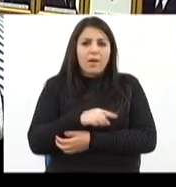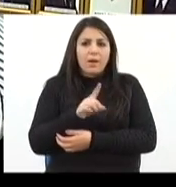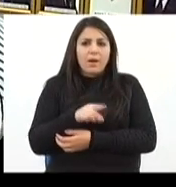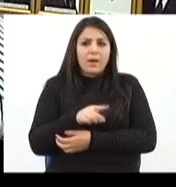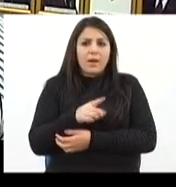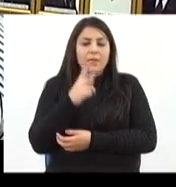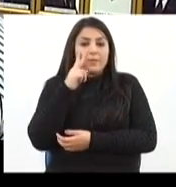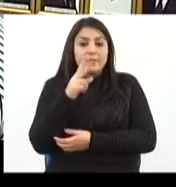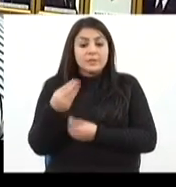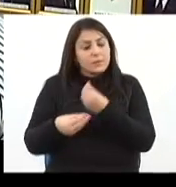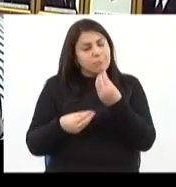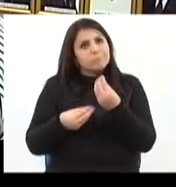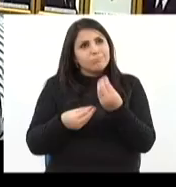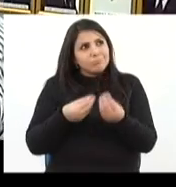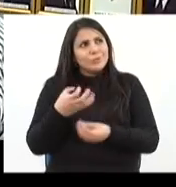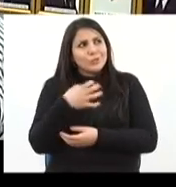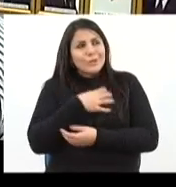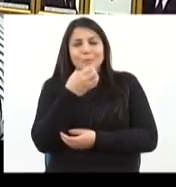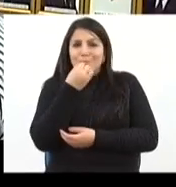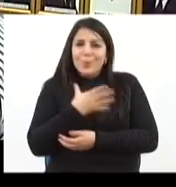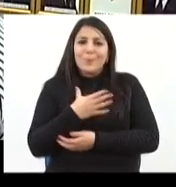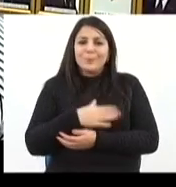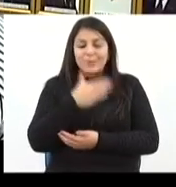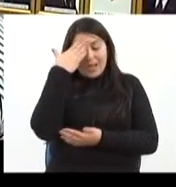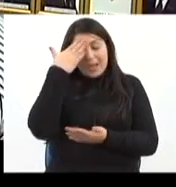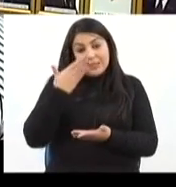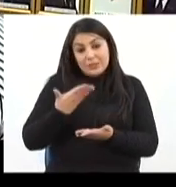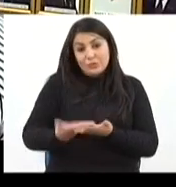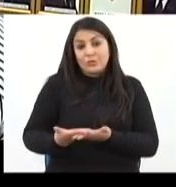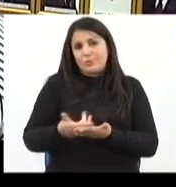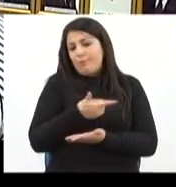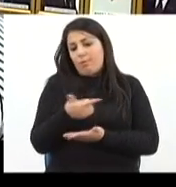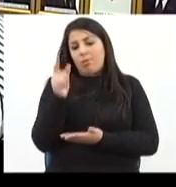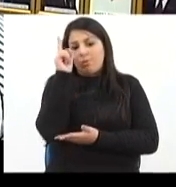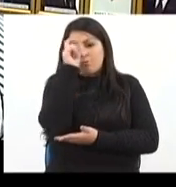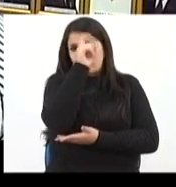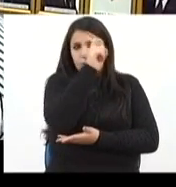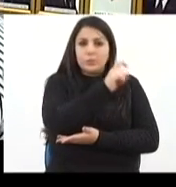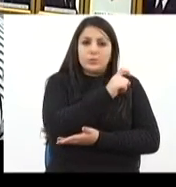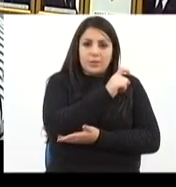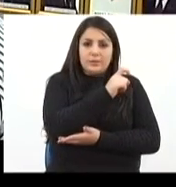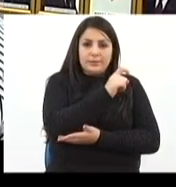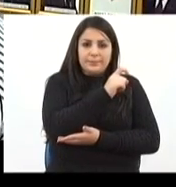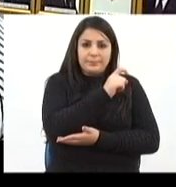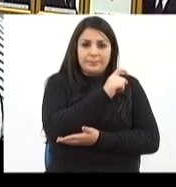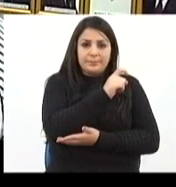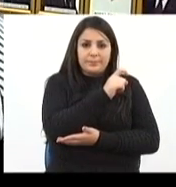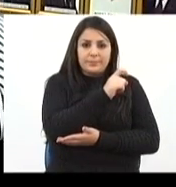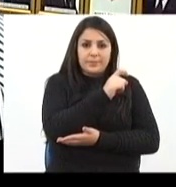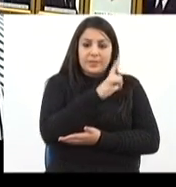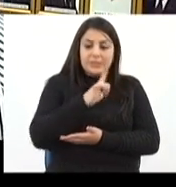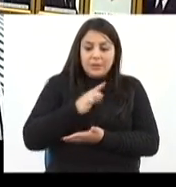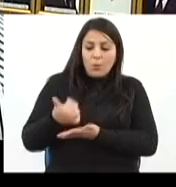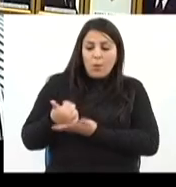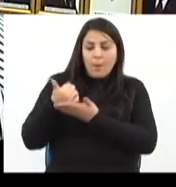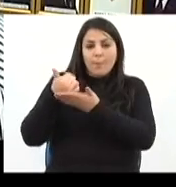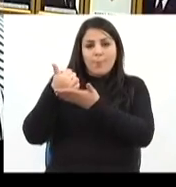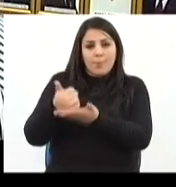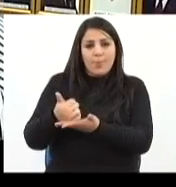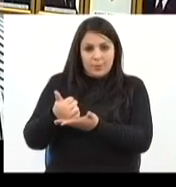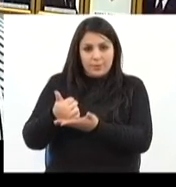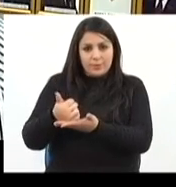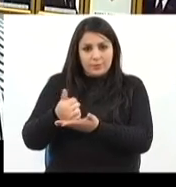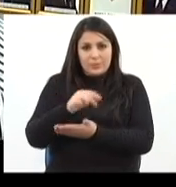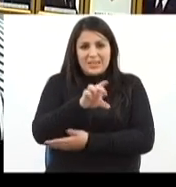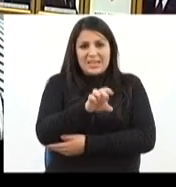Municipal, ela é vista com bons olhos. Então, acredito que nós não teremos dificuldades em contar com o apoio